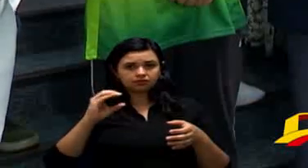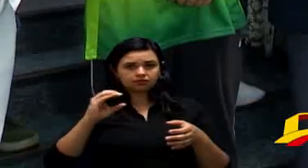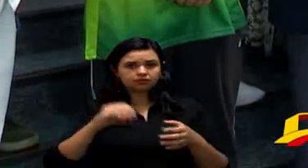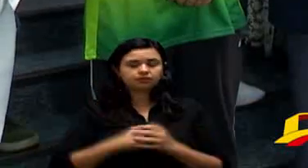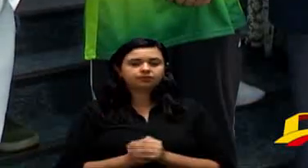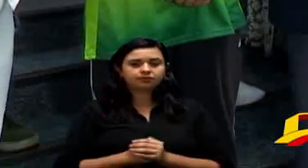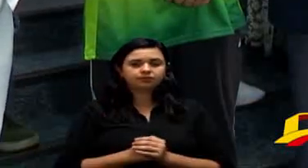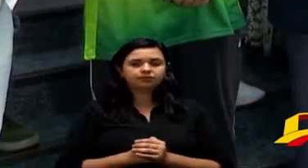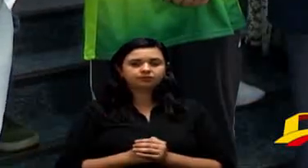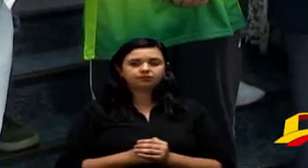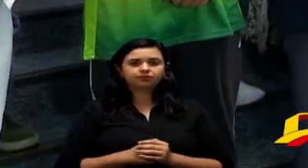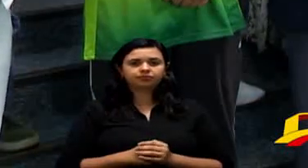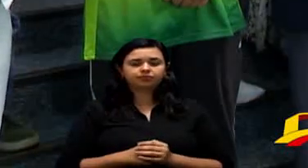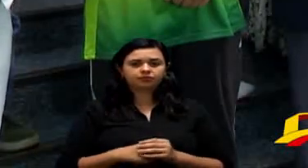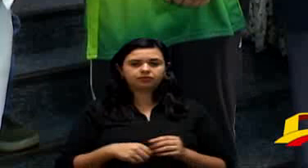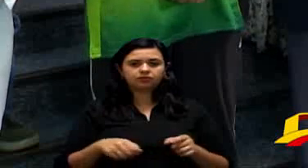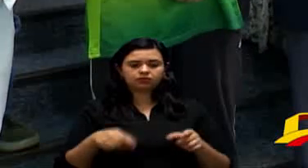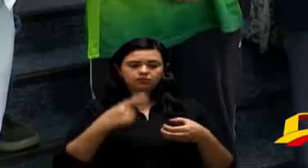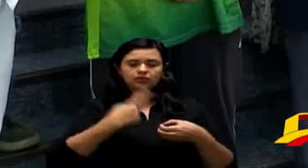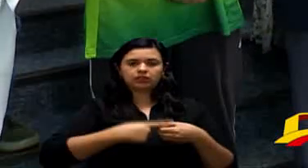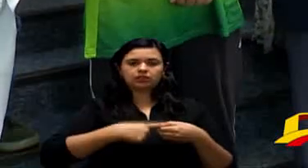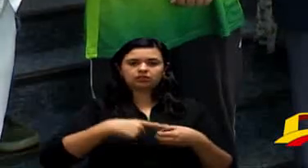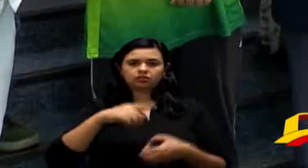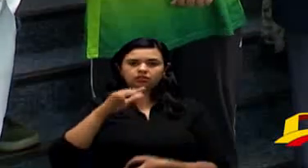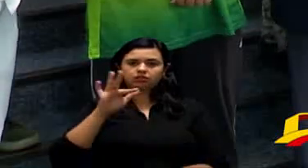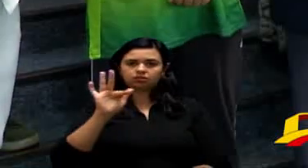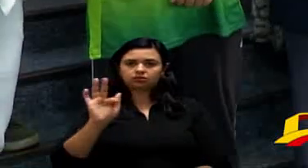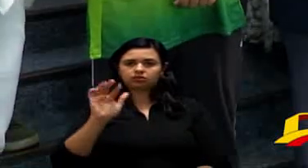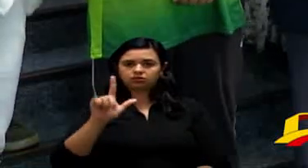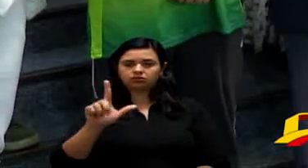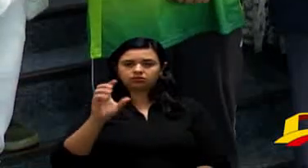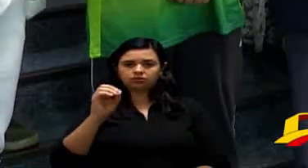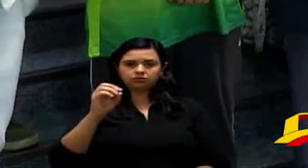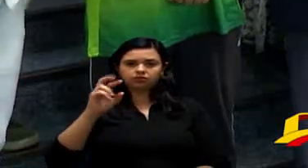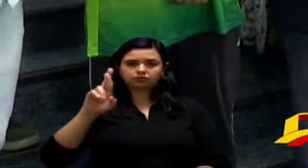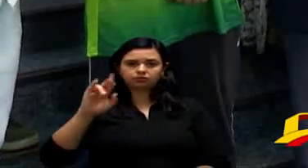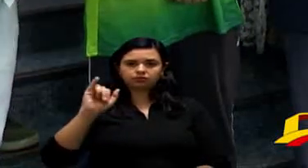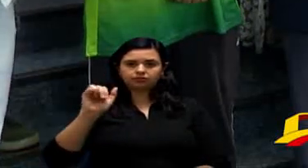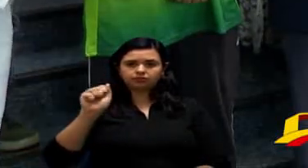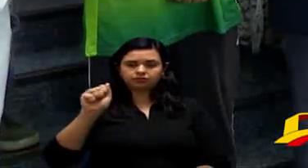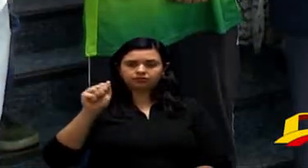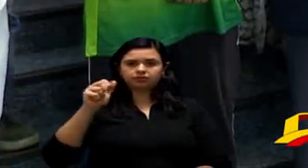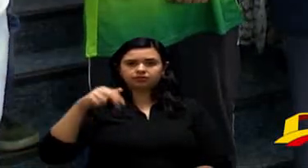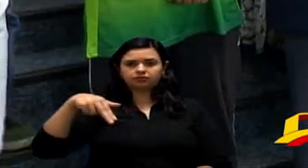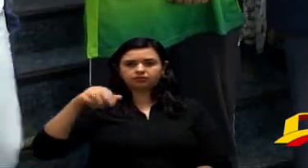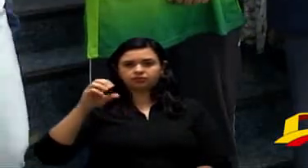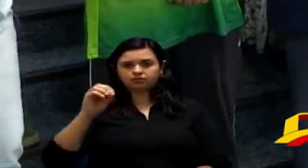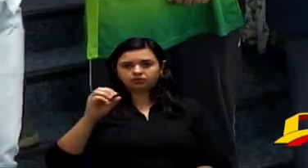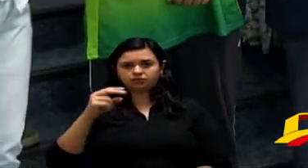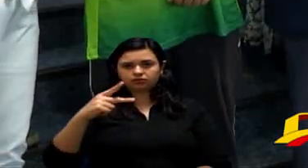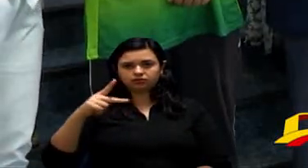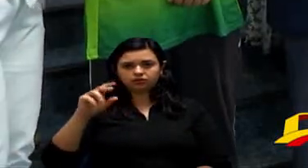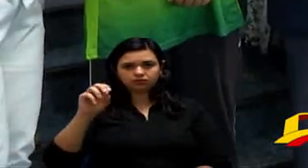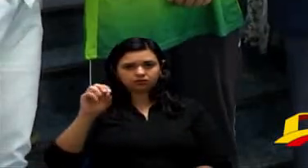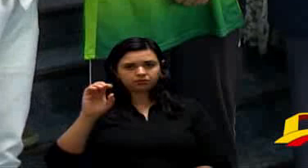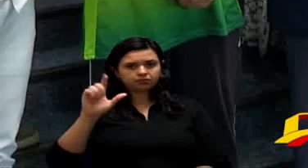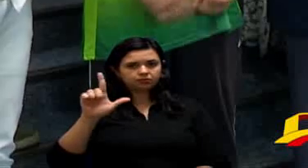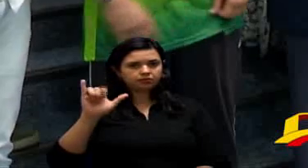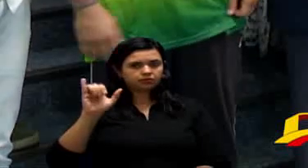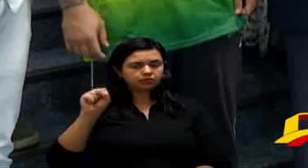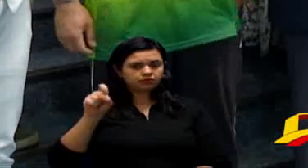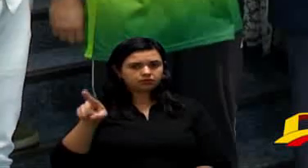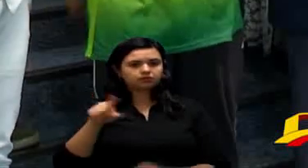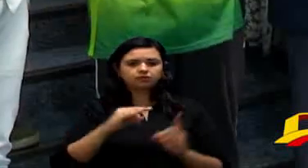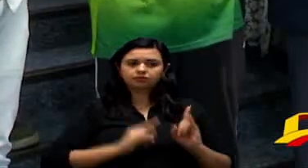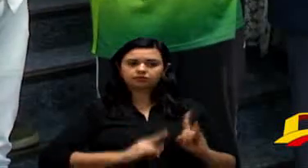é na cidade Creio que sim na capital né bom eu fui no Estado de Santa Catarina é uma instituição